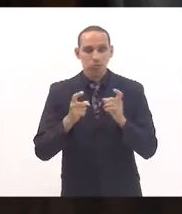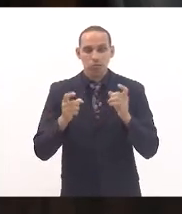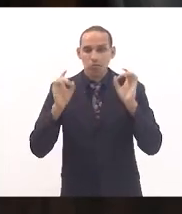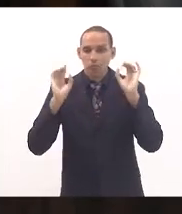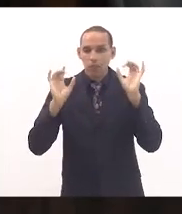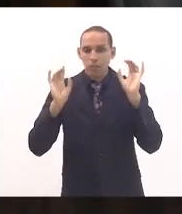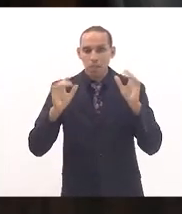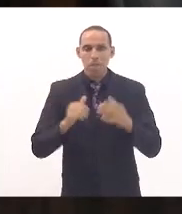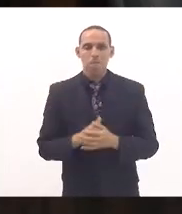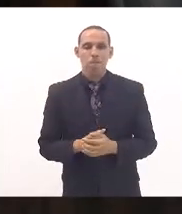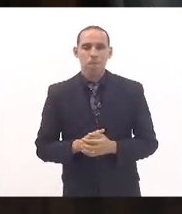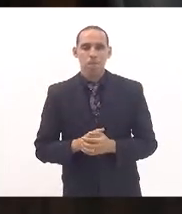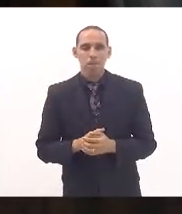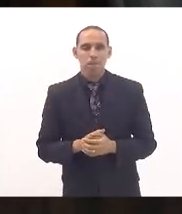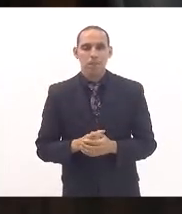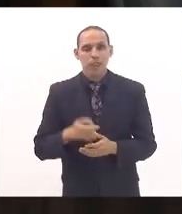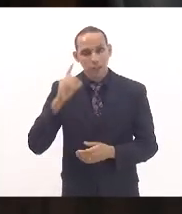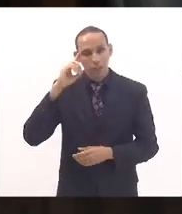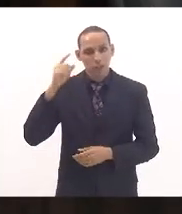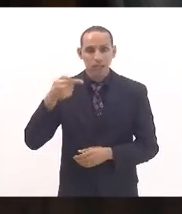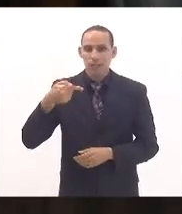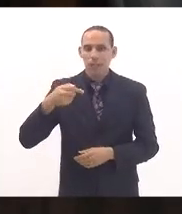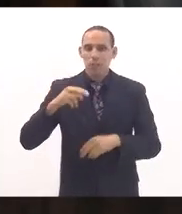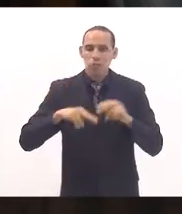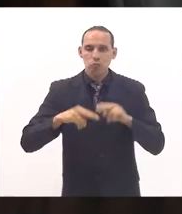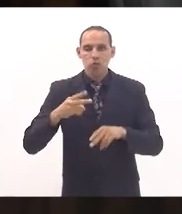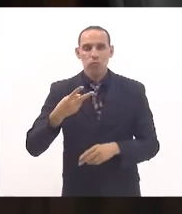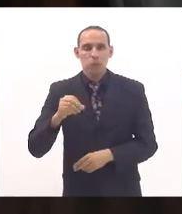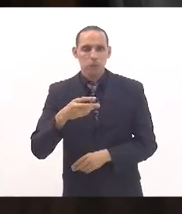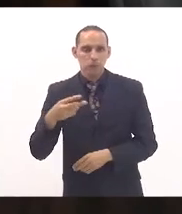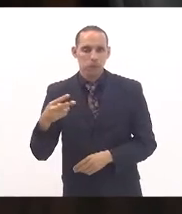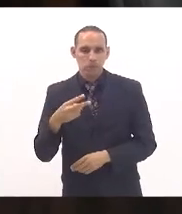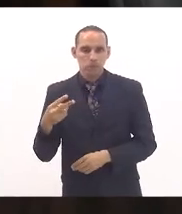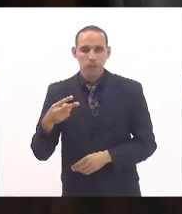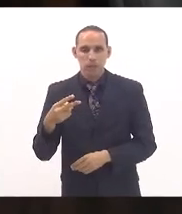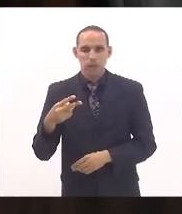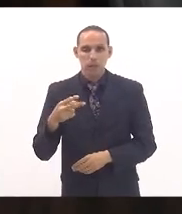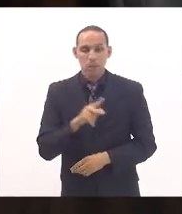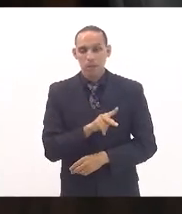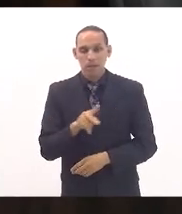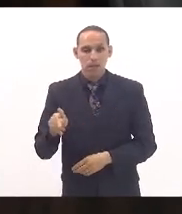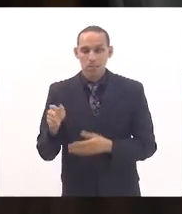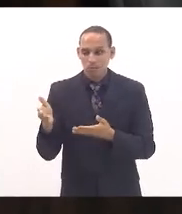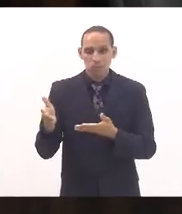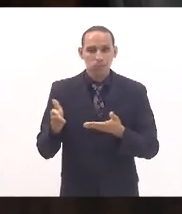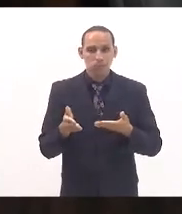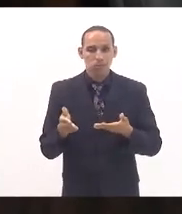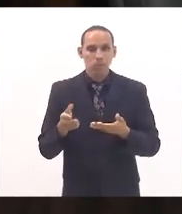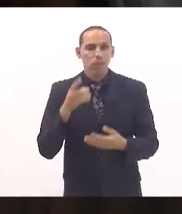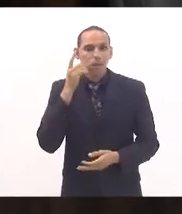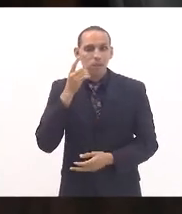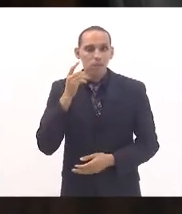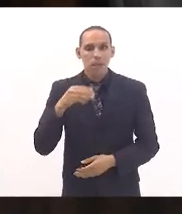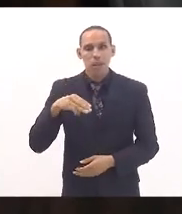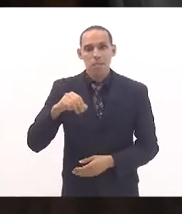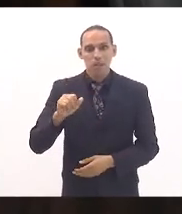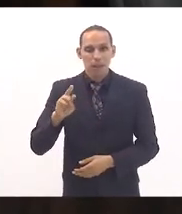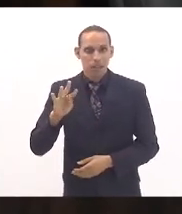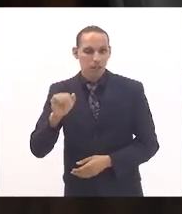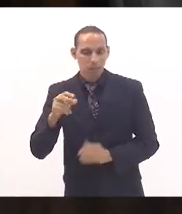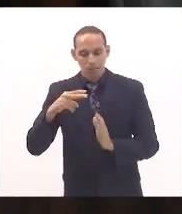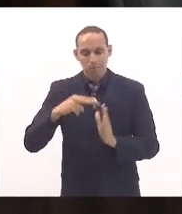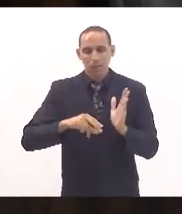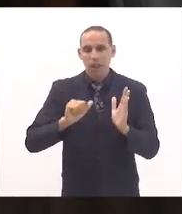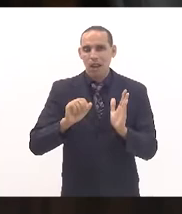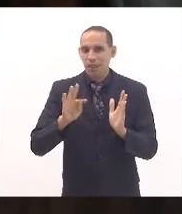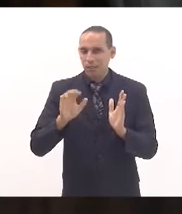sessão extraordinária do dia 7 de junho de 2022. A presidência convida a nobre deputada Marta Rocha fazer a leitura